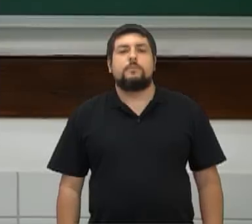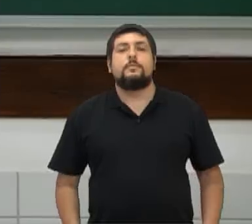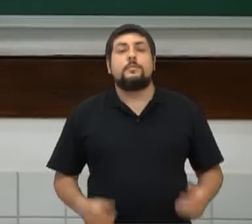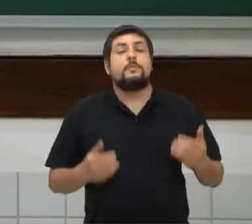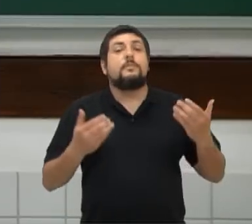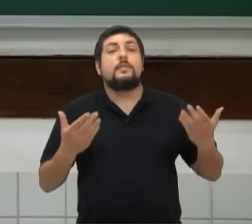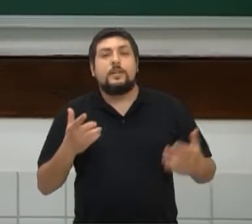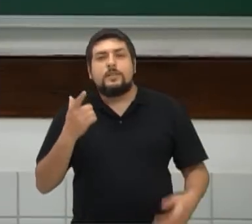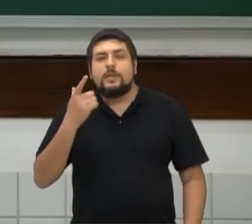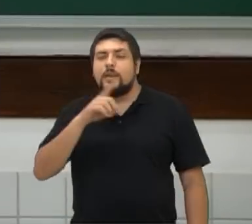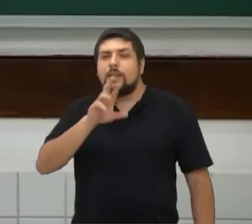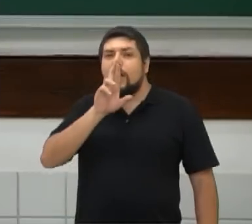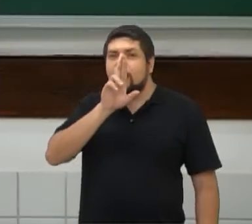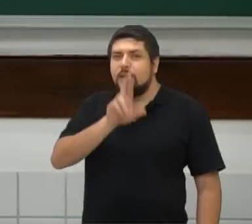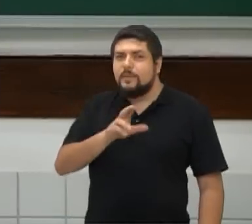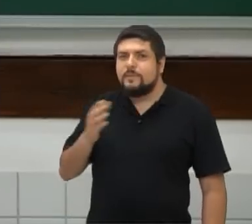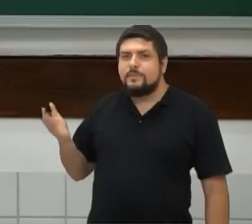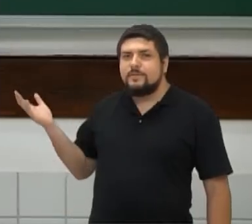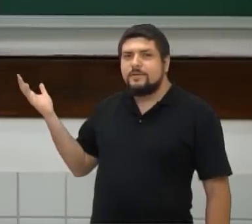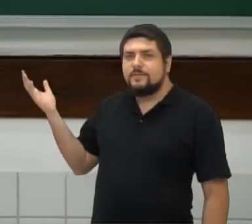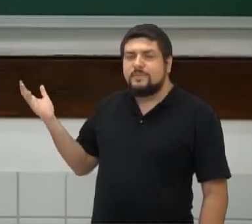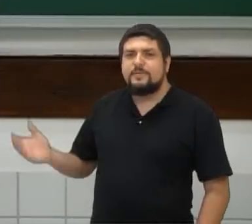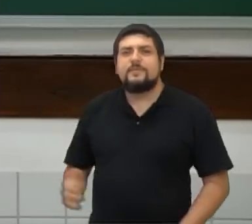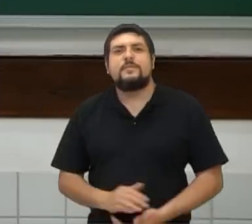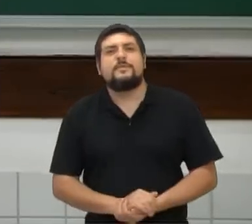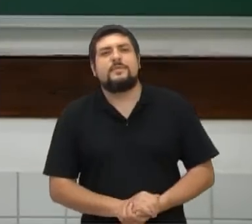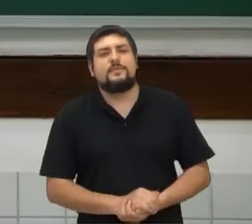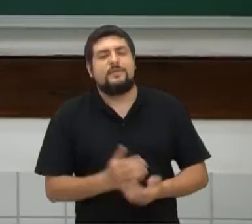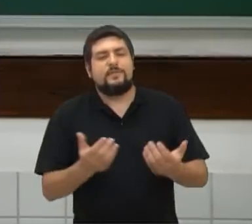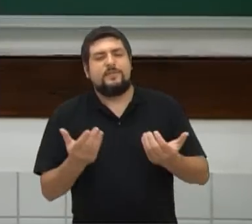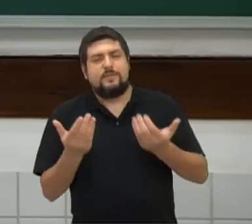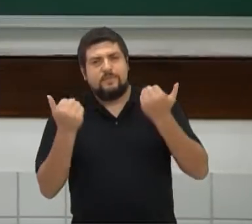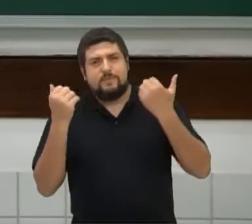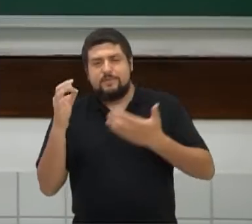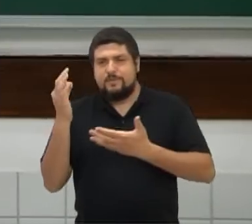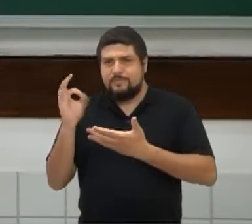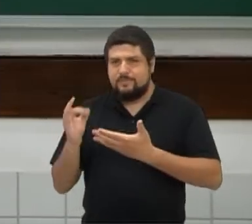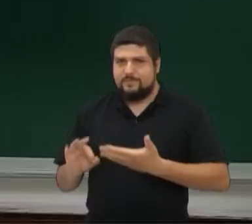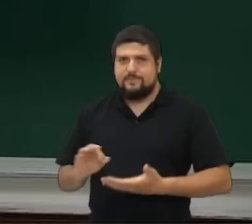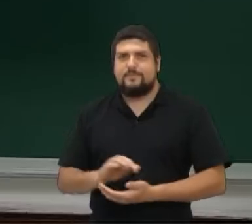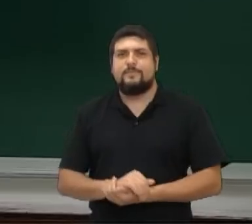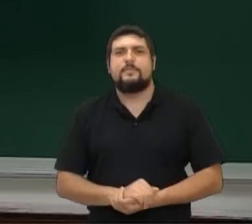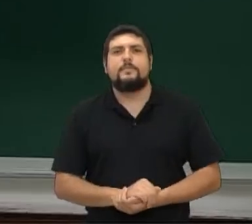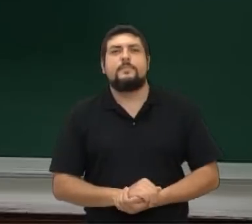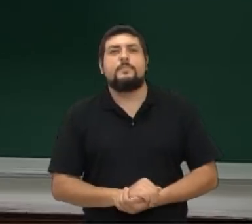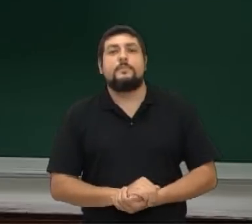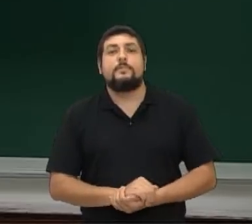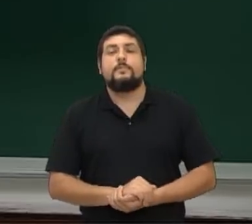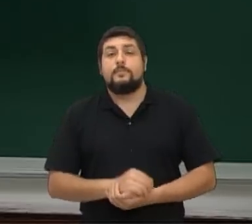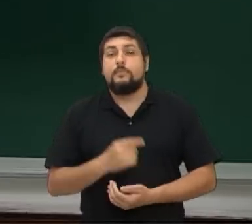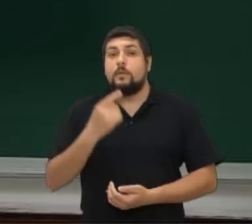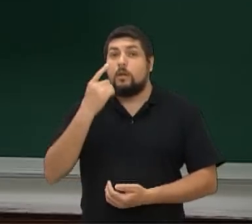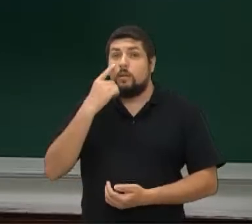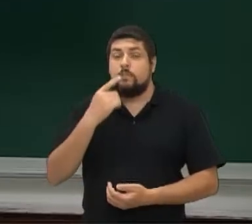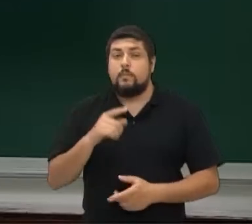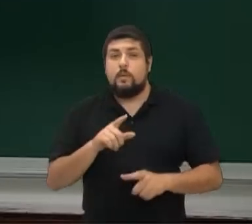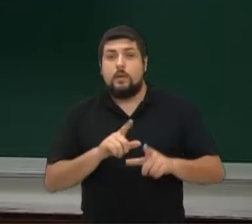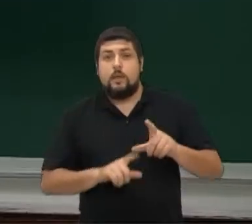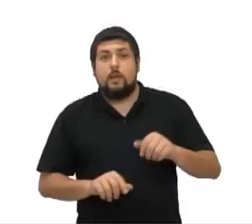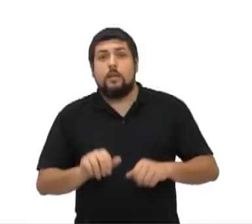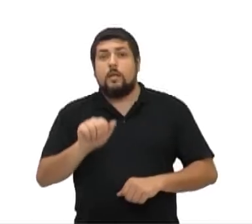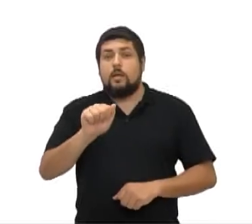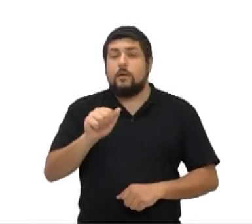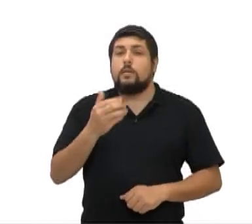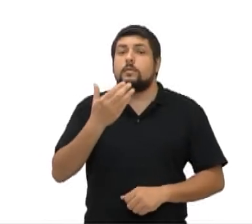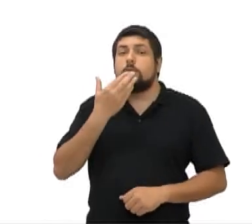E aí, conseguiram resolver o exercício? Vamos lá então, vamos corrigir? Veja, na letra A, ele